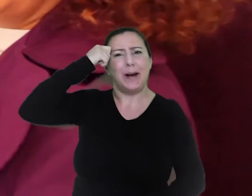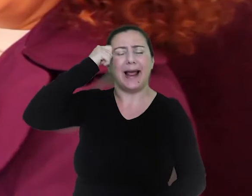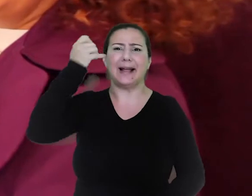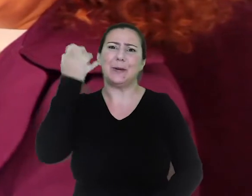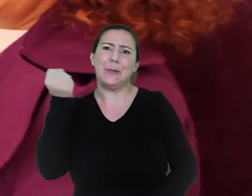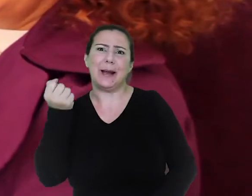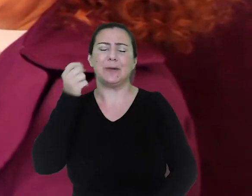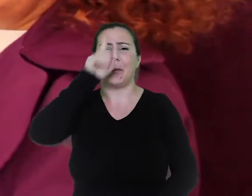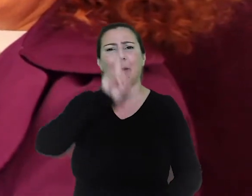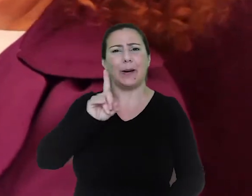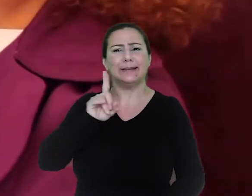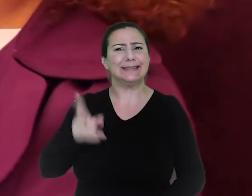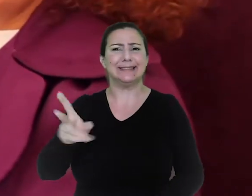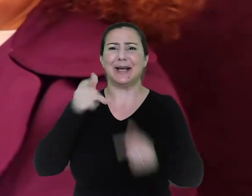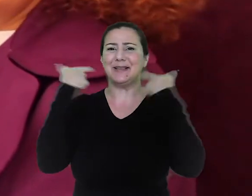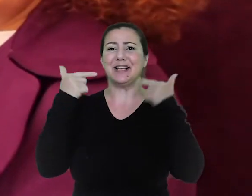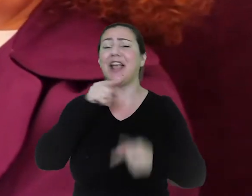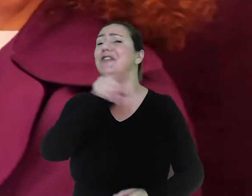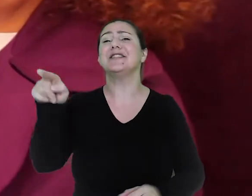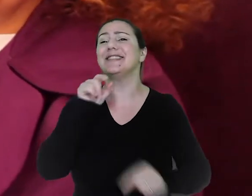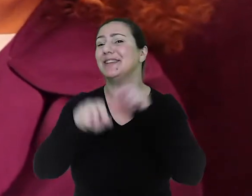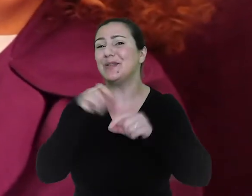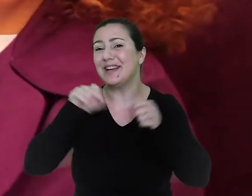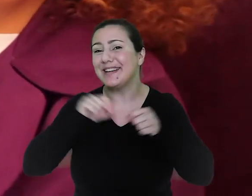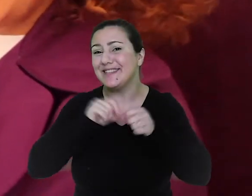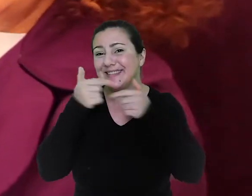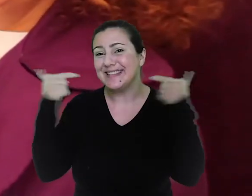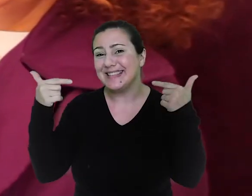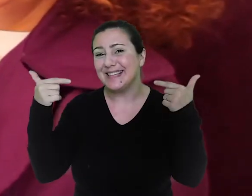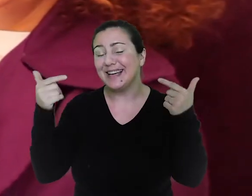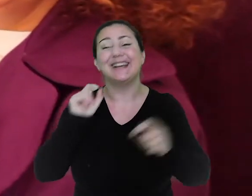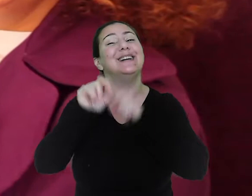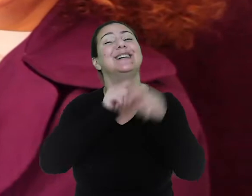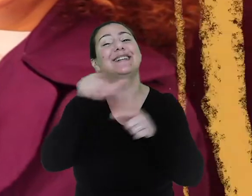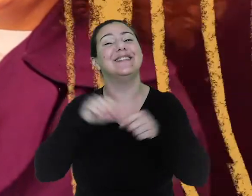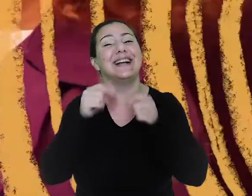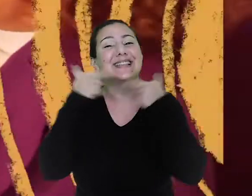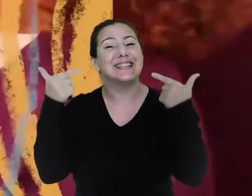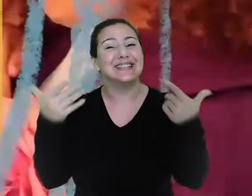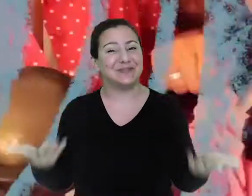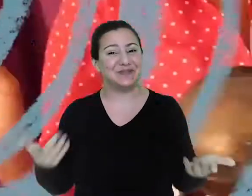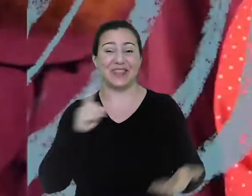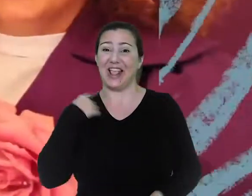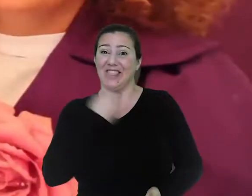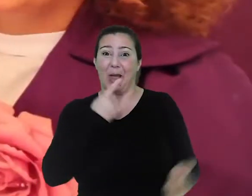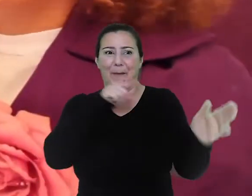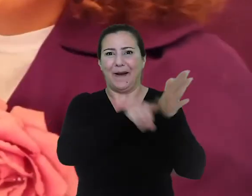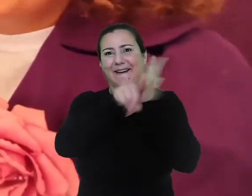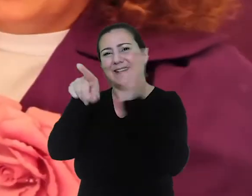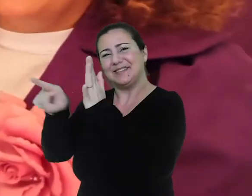as pessoas estão sempre sorriso e você o que te faz sorrir é porque te faz vai